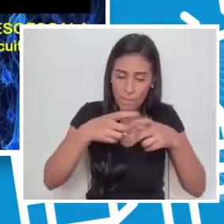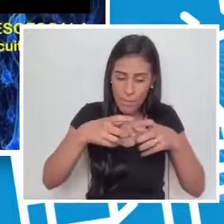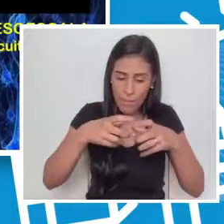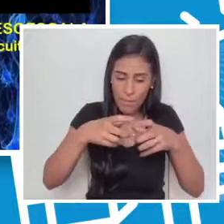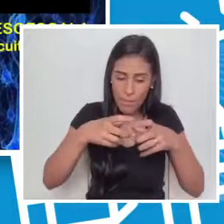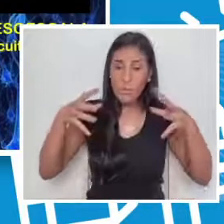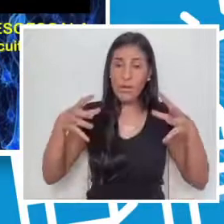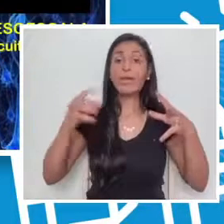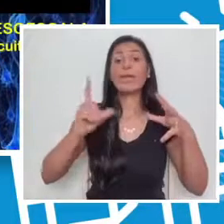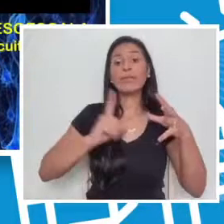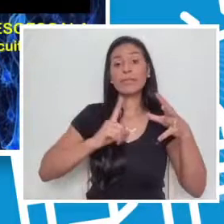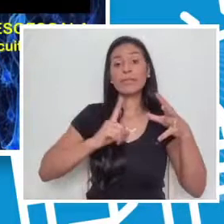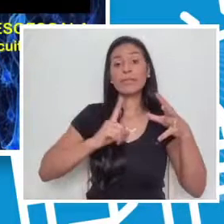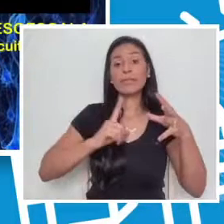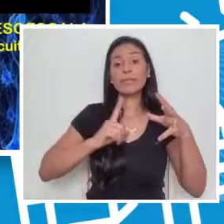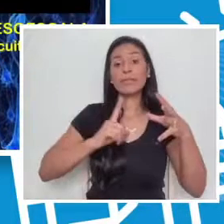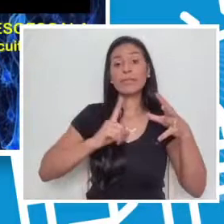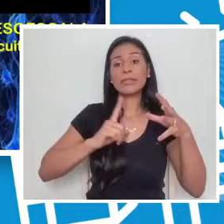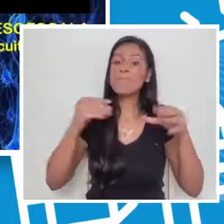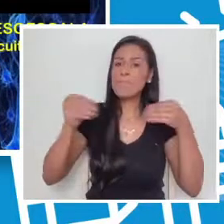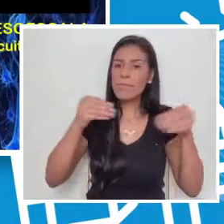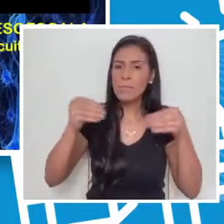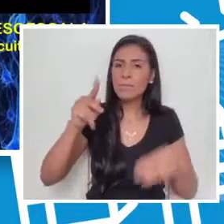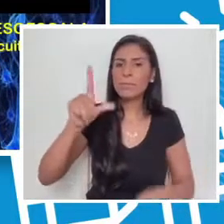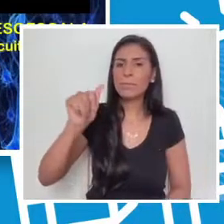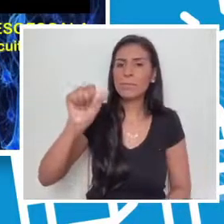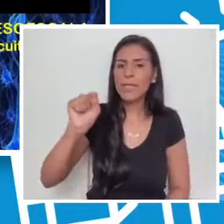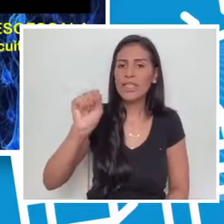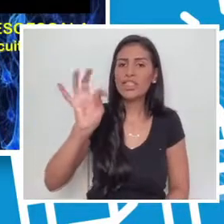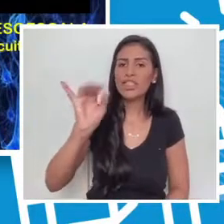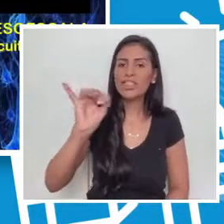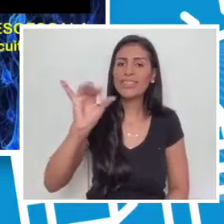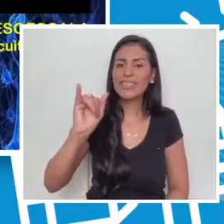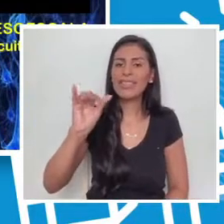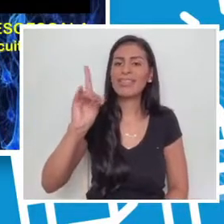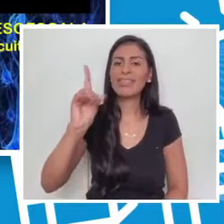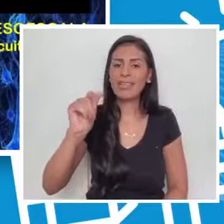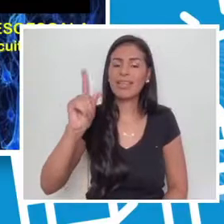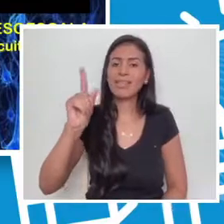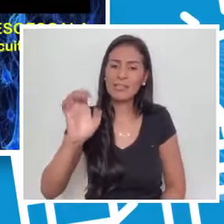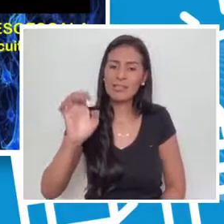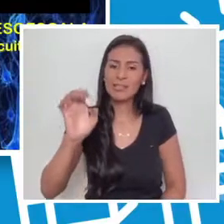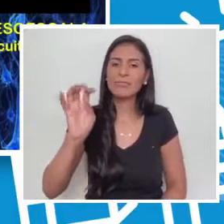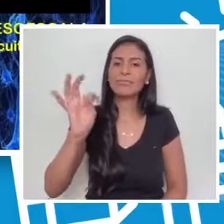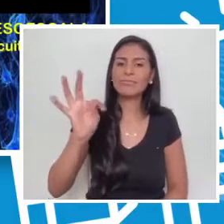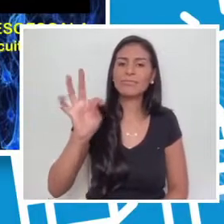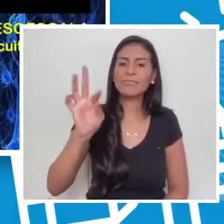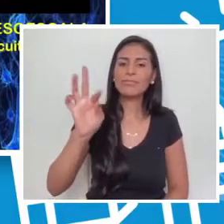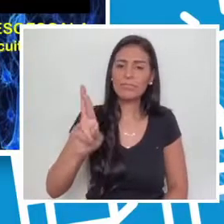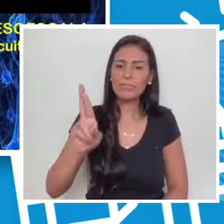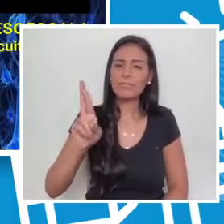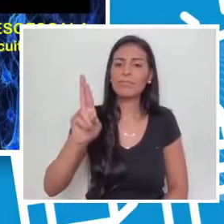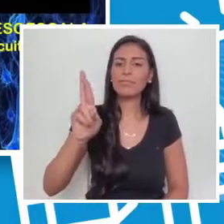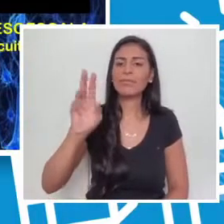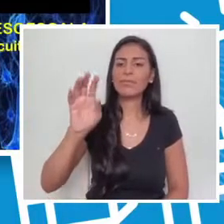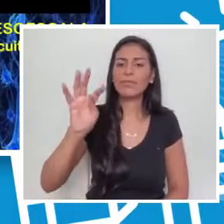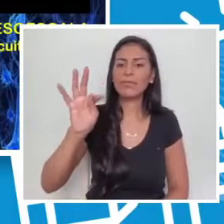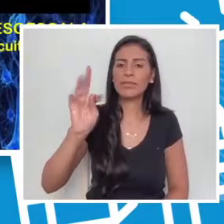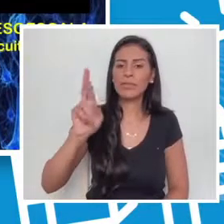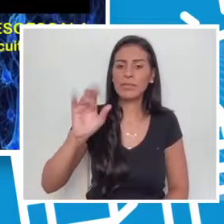chamá-la dessa maneira. Eu vou procurar mencionar muito rapidamente, por conta do tempo,